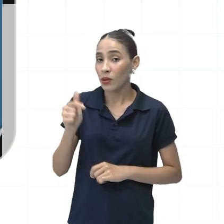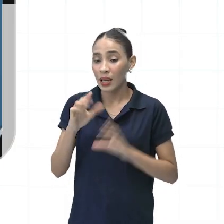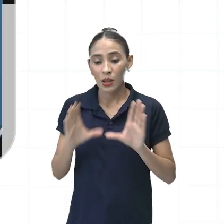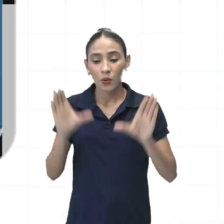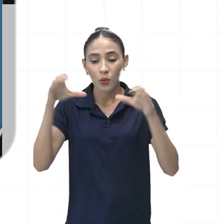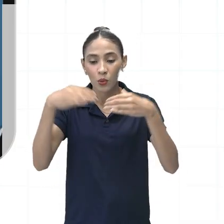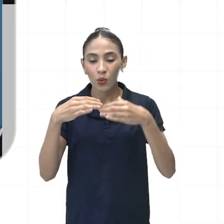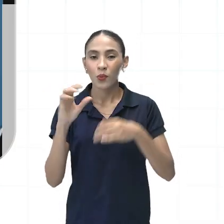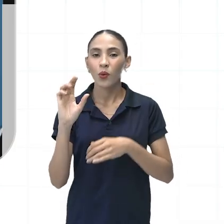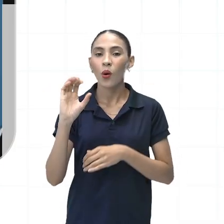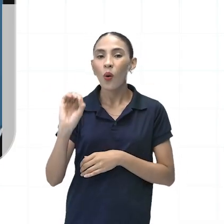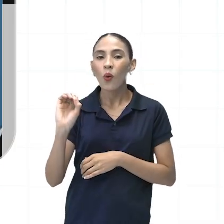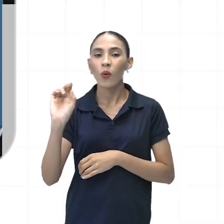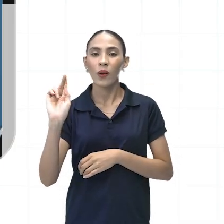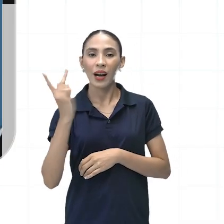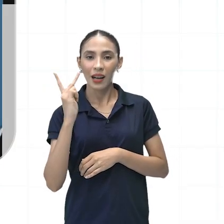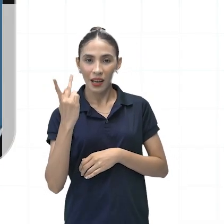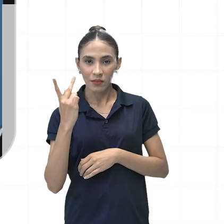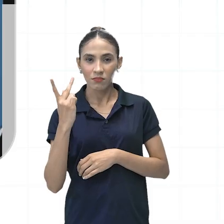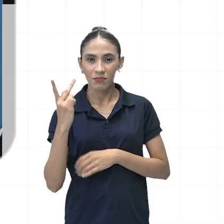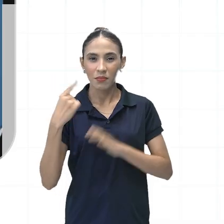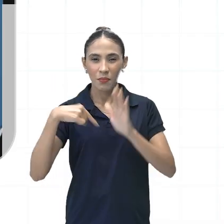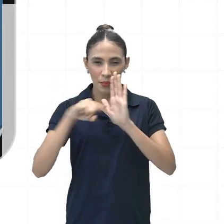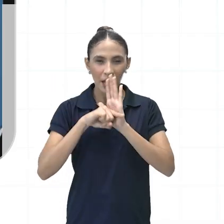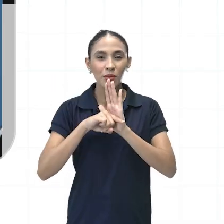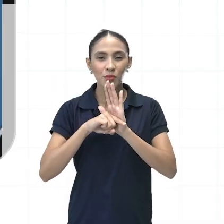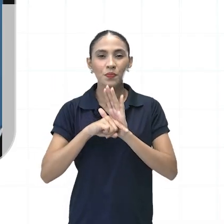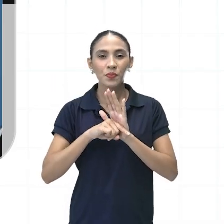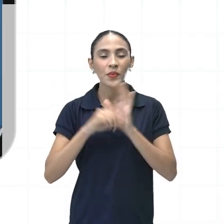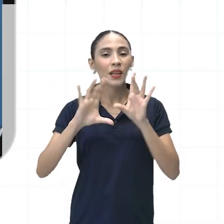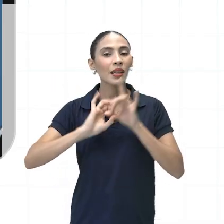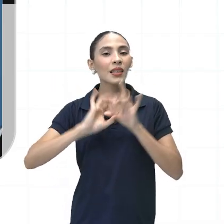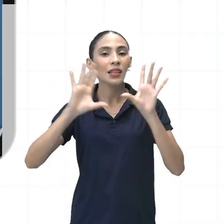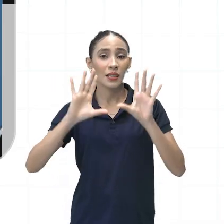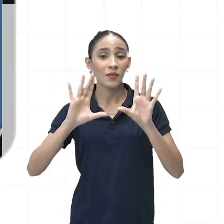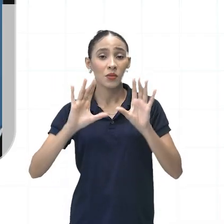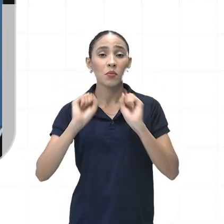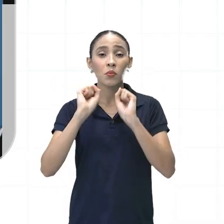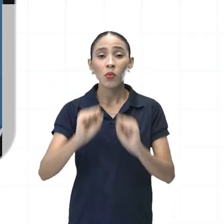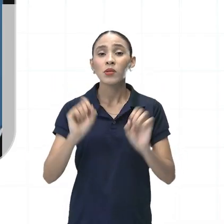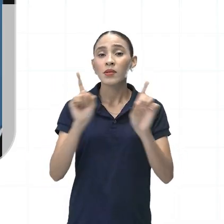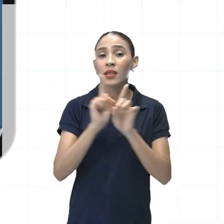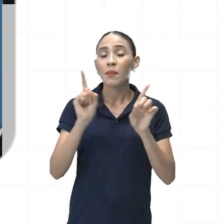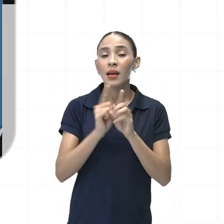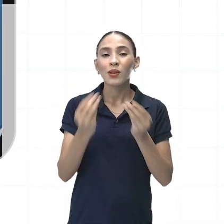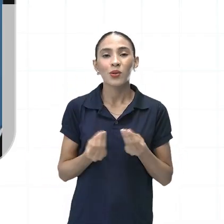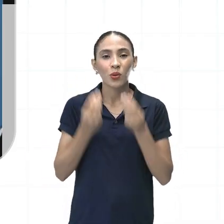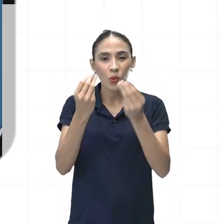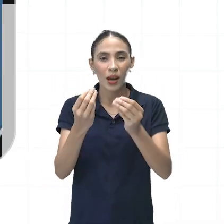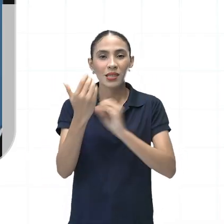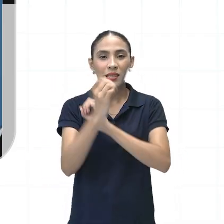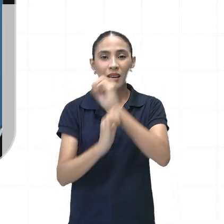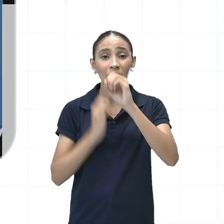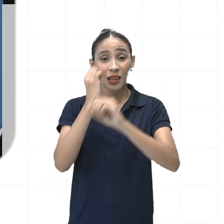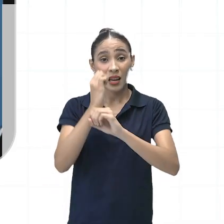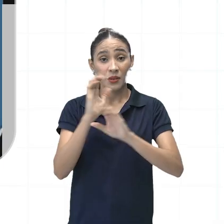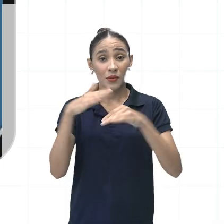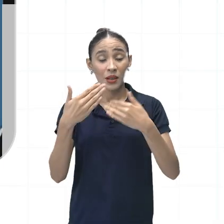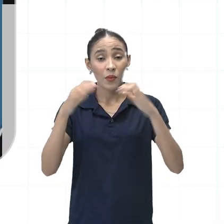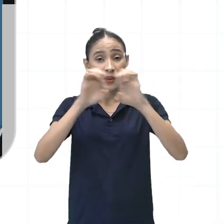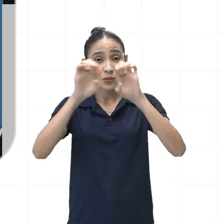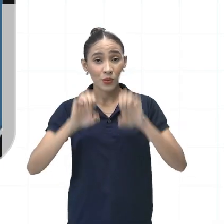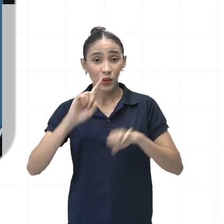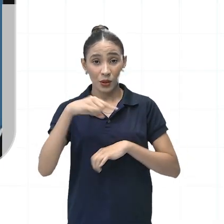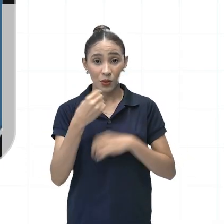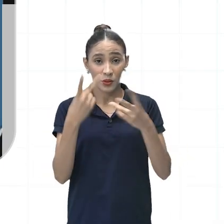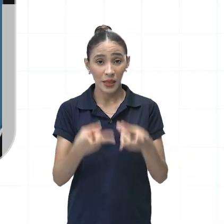grupos hidroxila, que é aquele grupo OH-, livres, o que possibilitaria que ela doasse elétrons. E essa estrutura